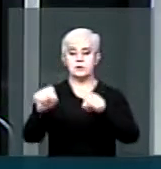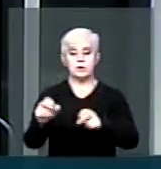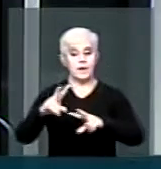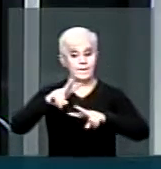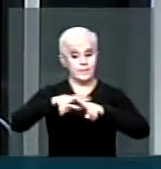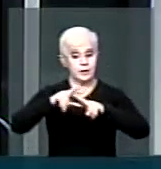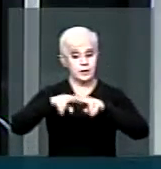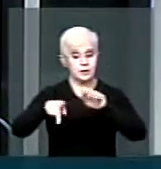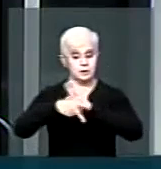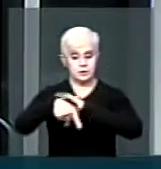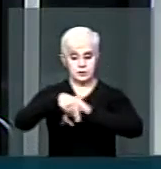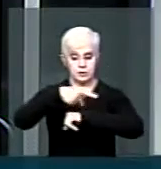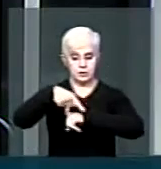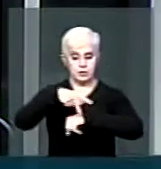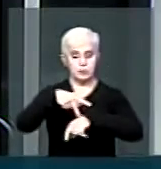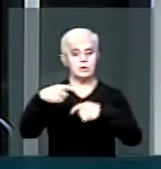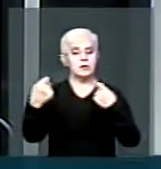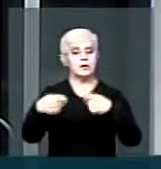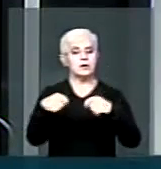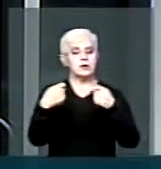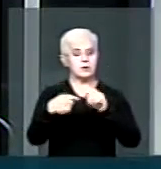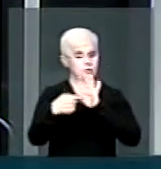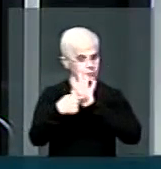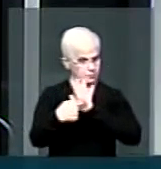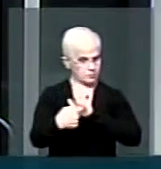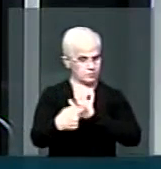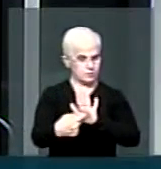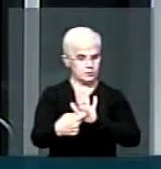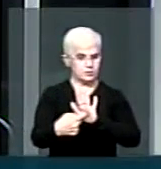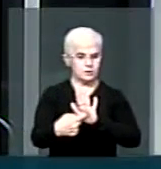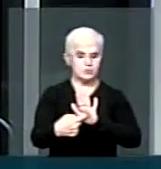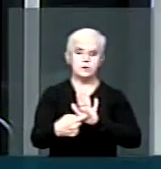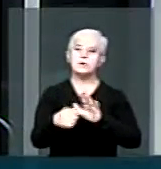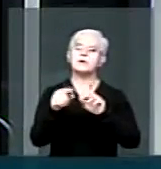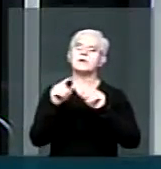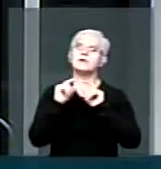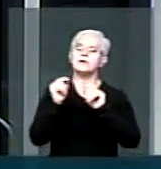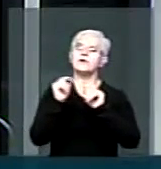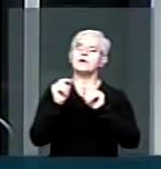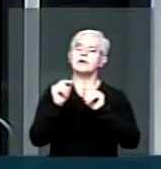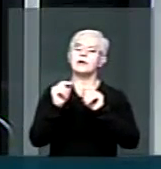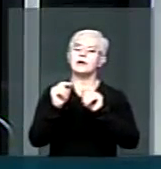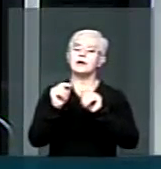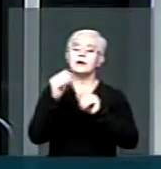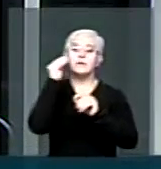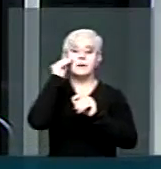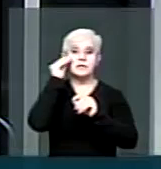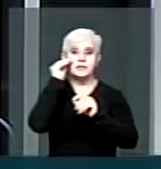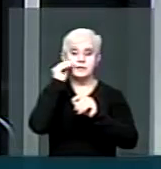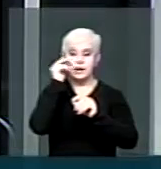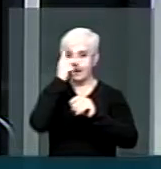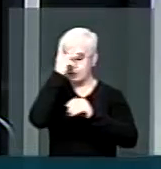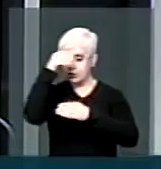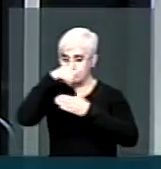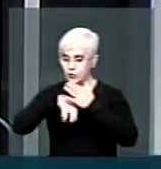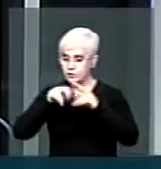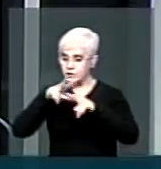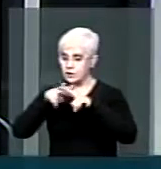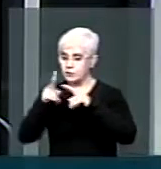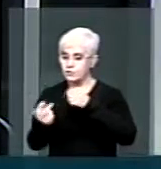penitenciário, que deve servir para ressocializar quem lá chega.